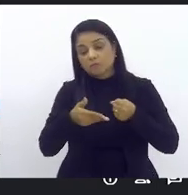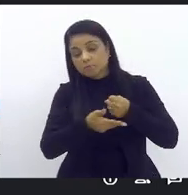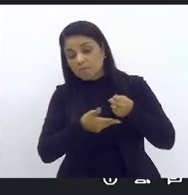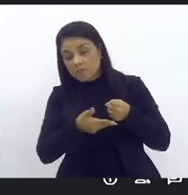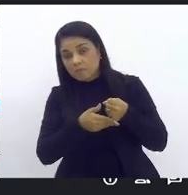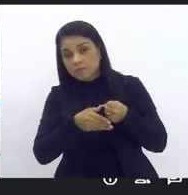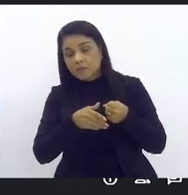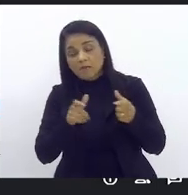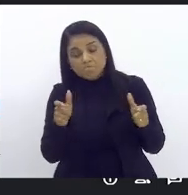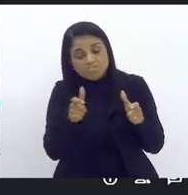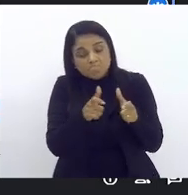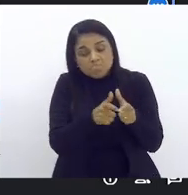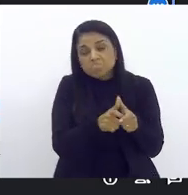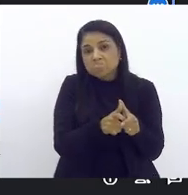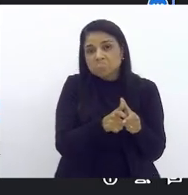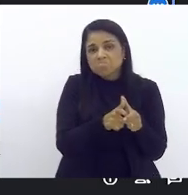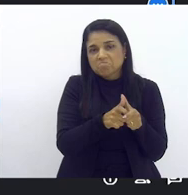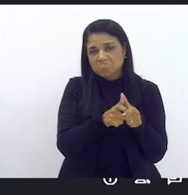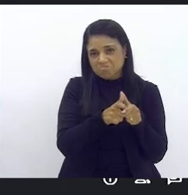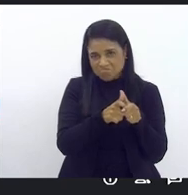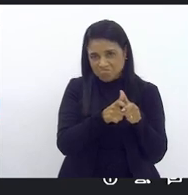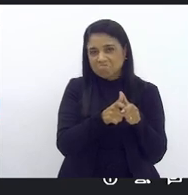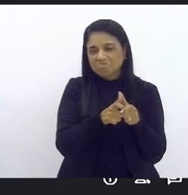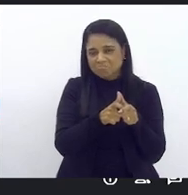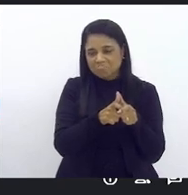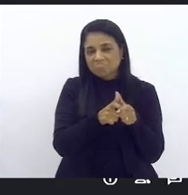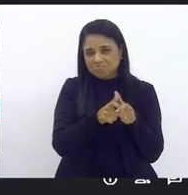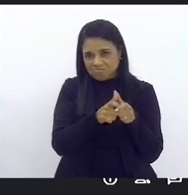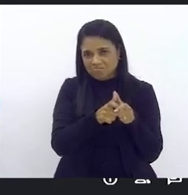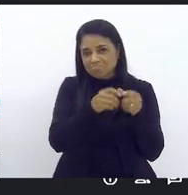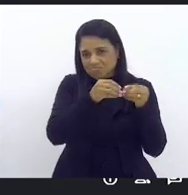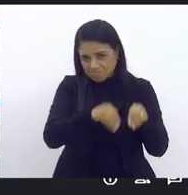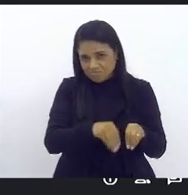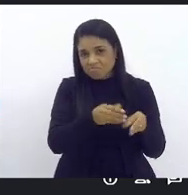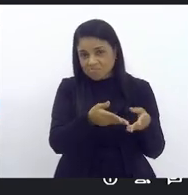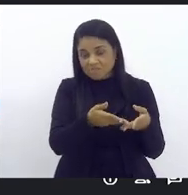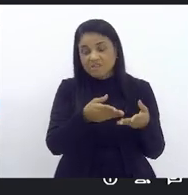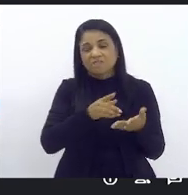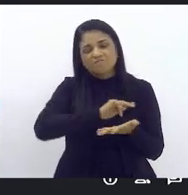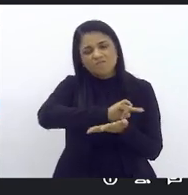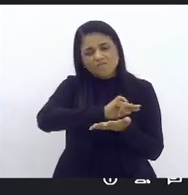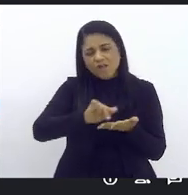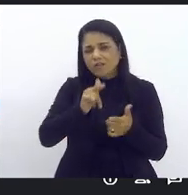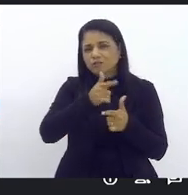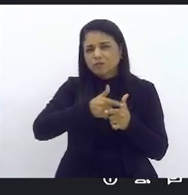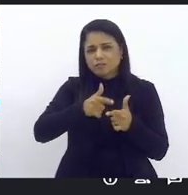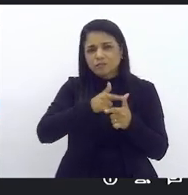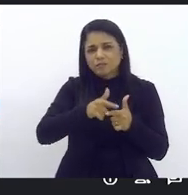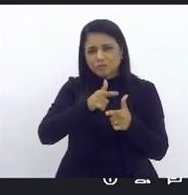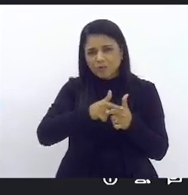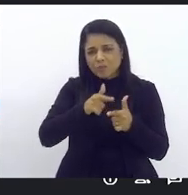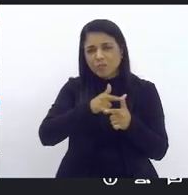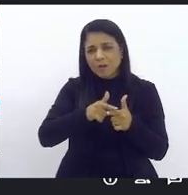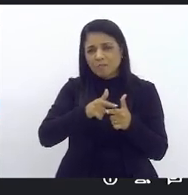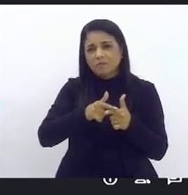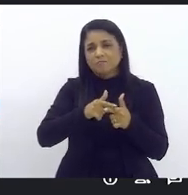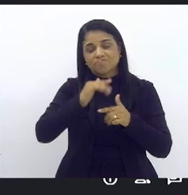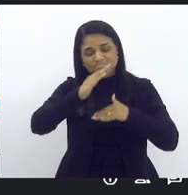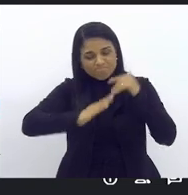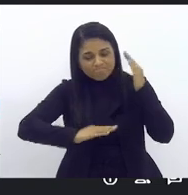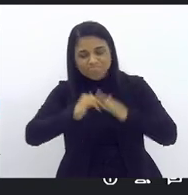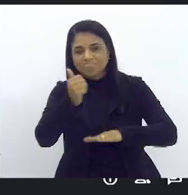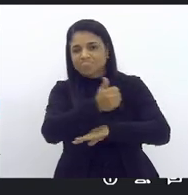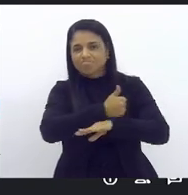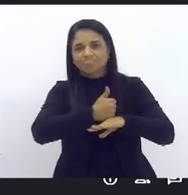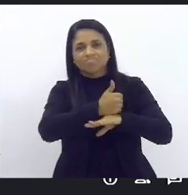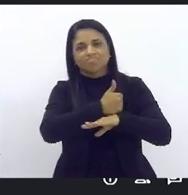realmente depreciada. Que várias questões que afetam a própria condição profissional